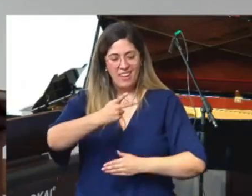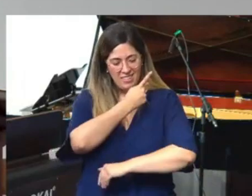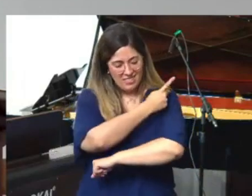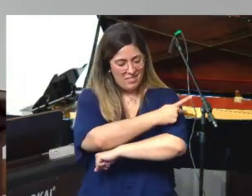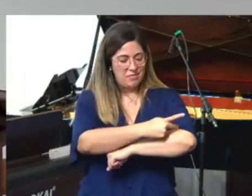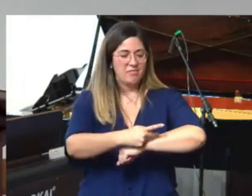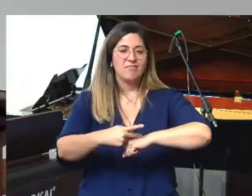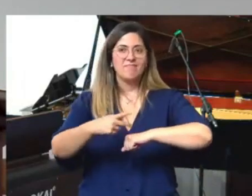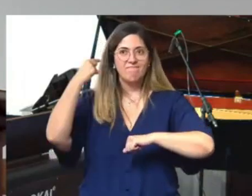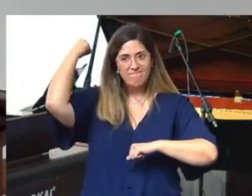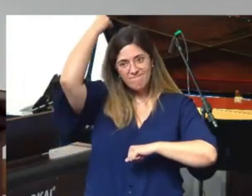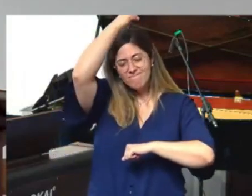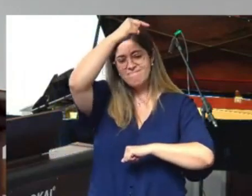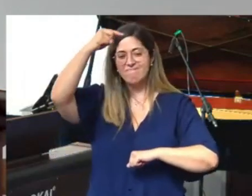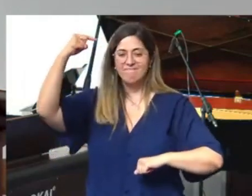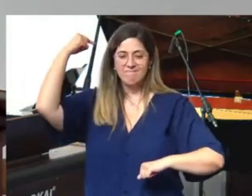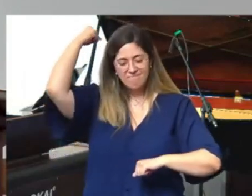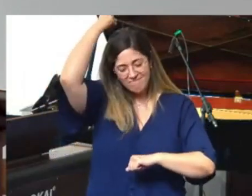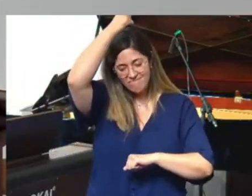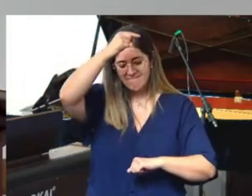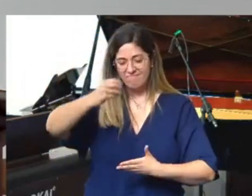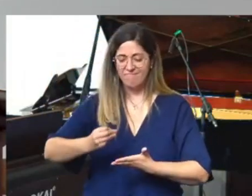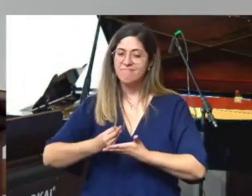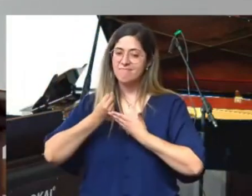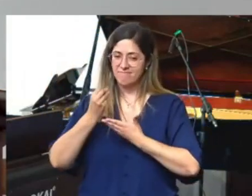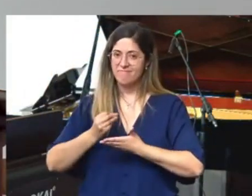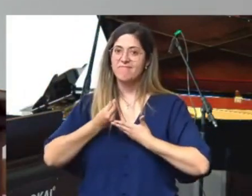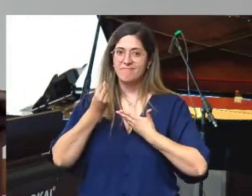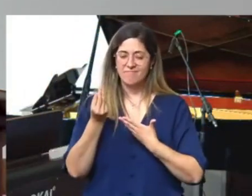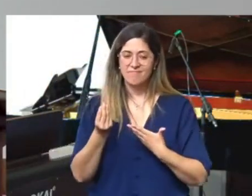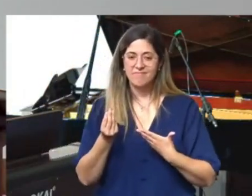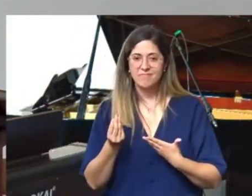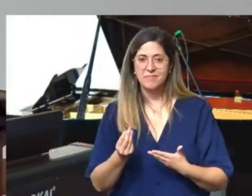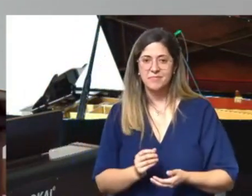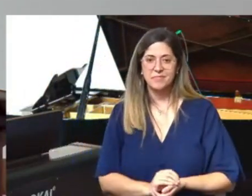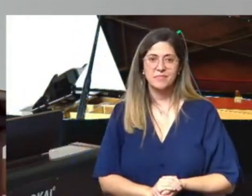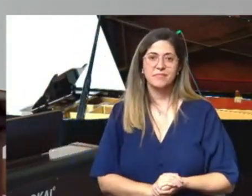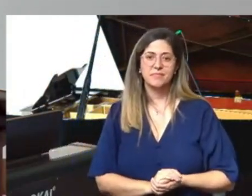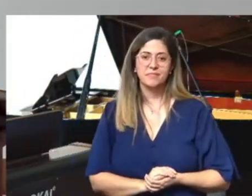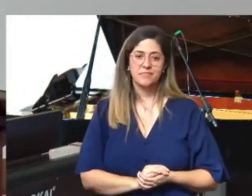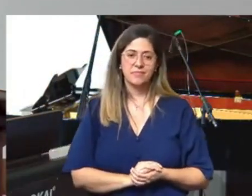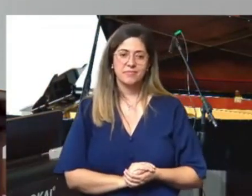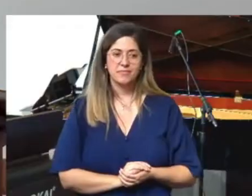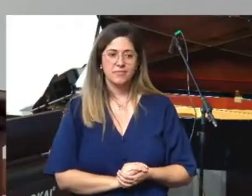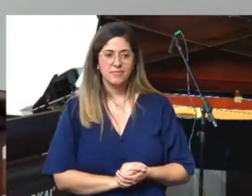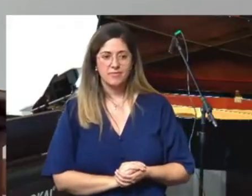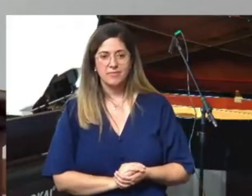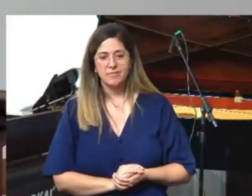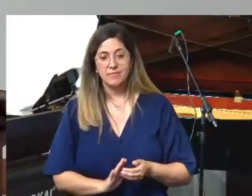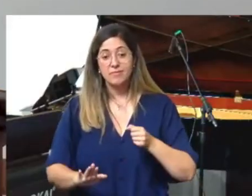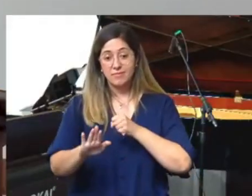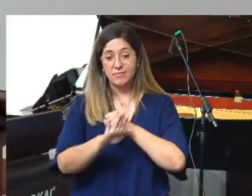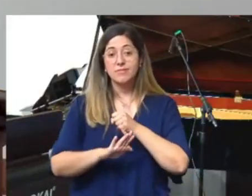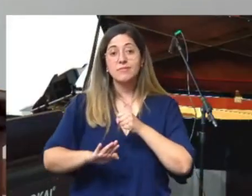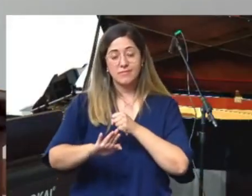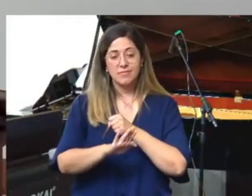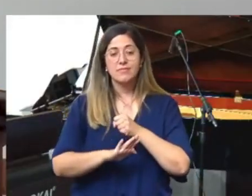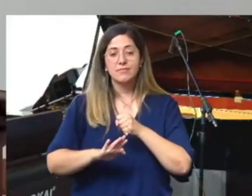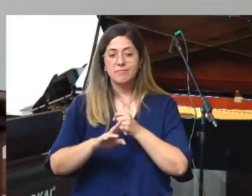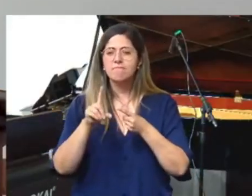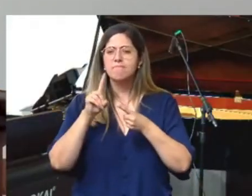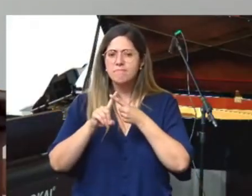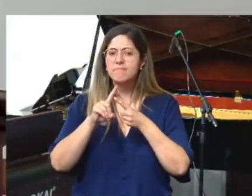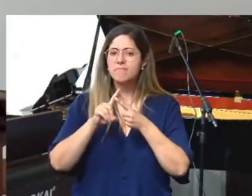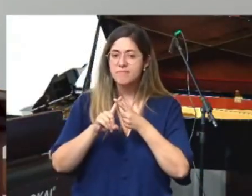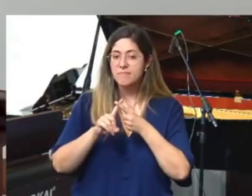ela santifica, purifica pecadores. Eis o fundamento do